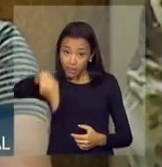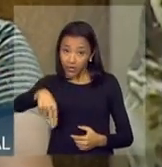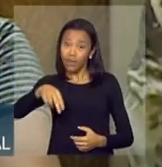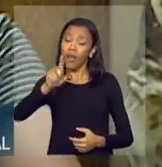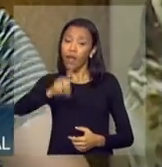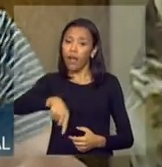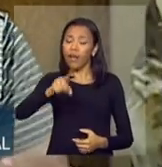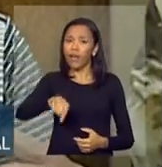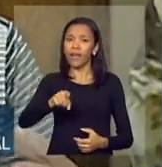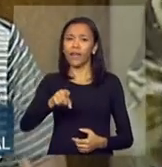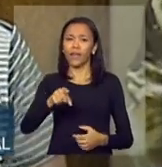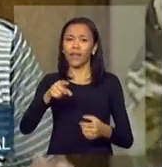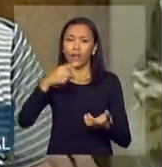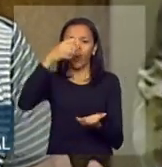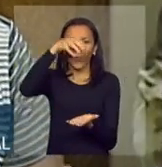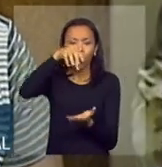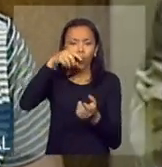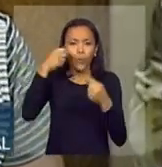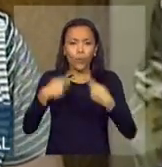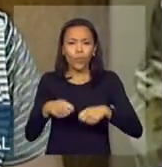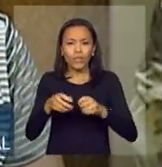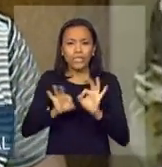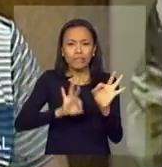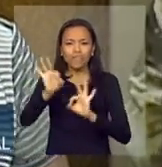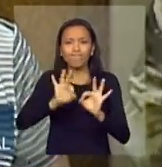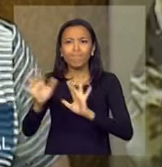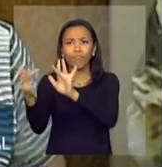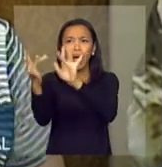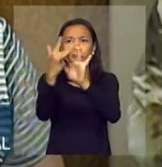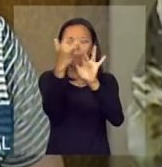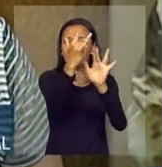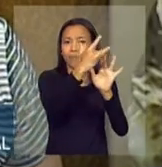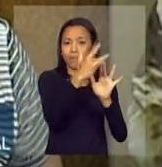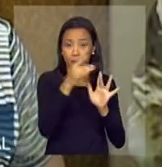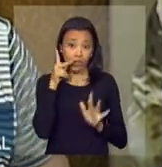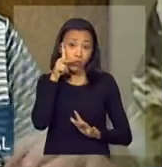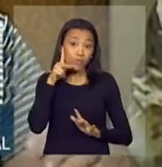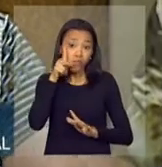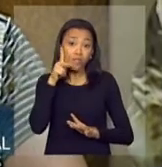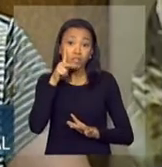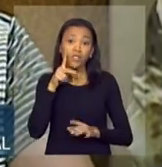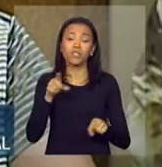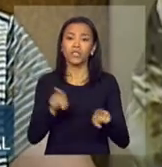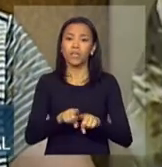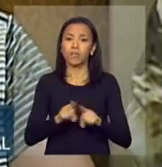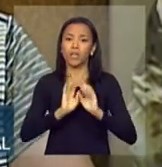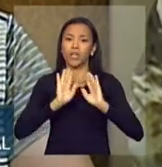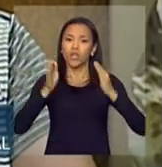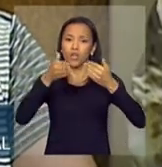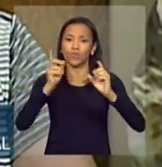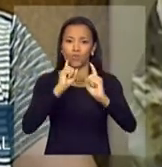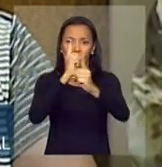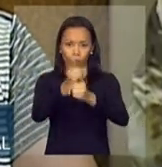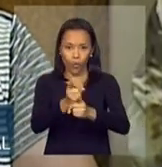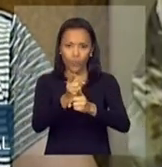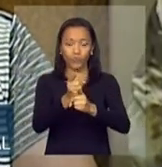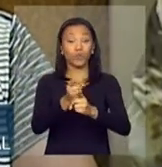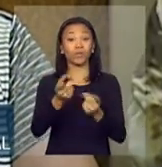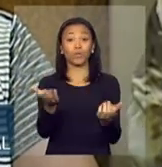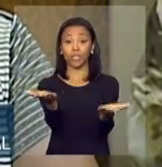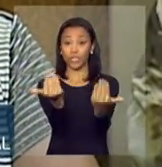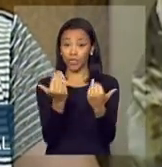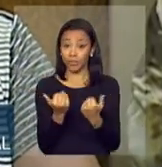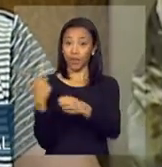eixo articulador das políticas de território. Os fóruns de pactuação devem trazer o Estado